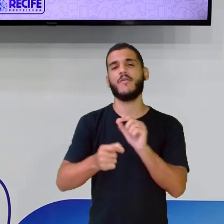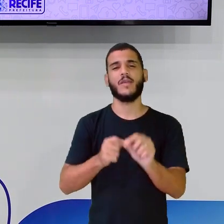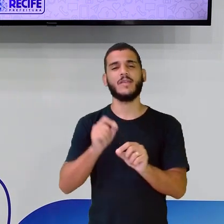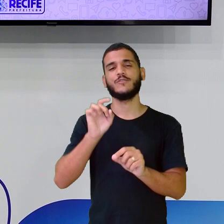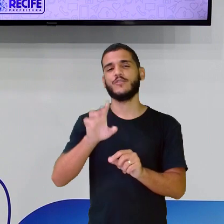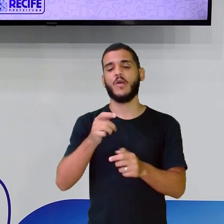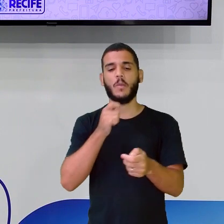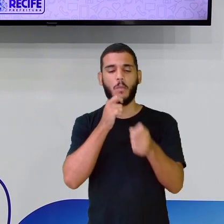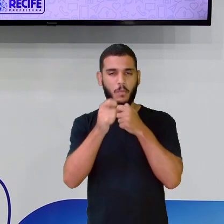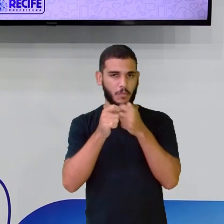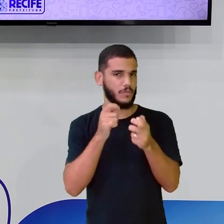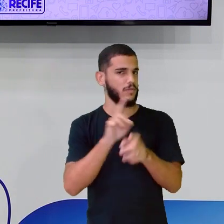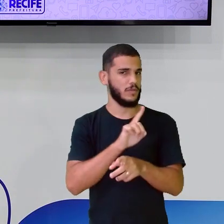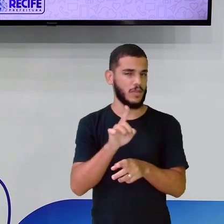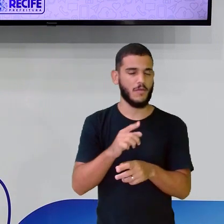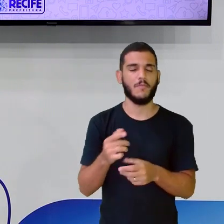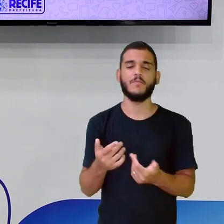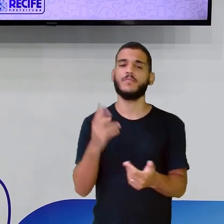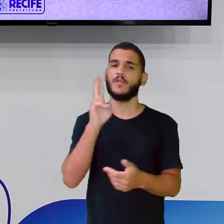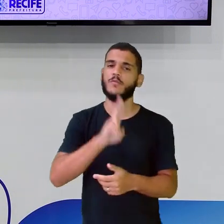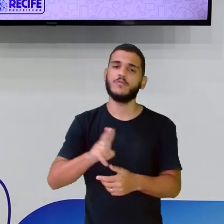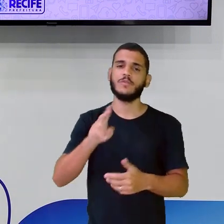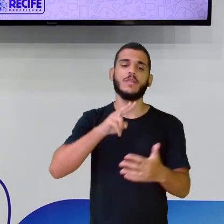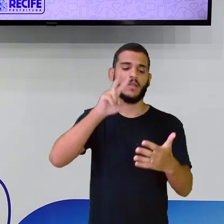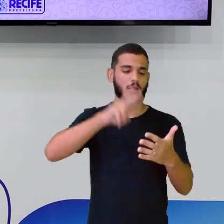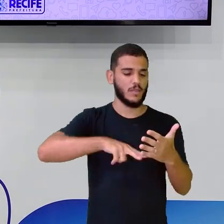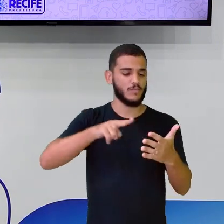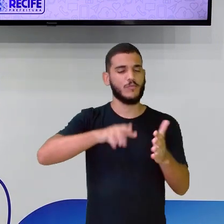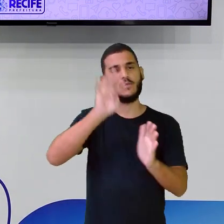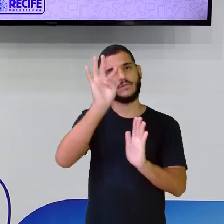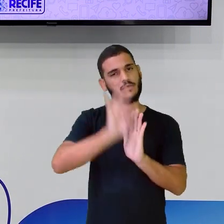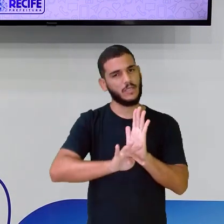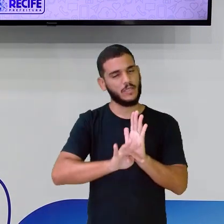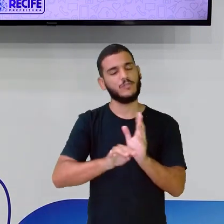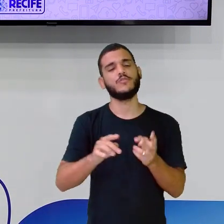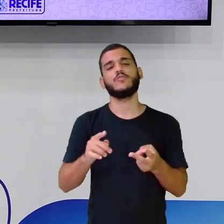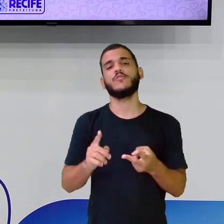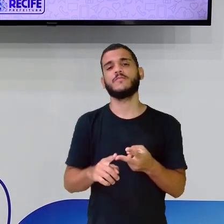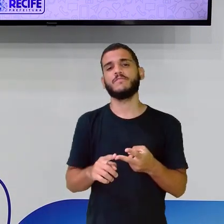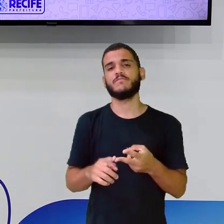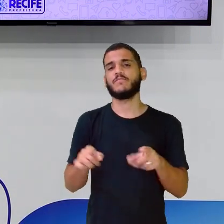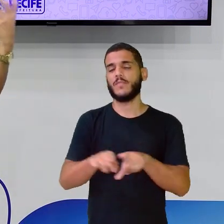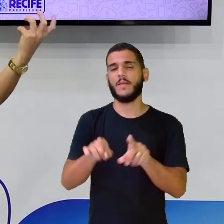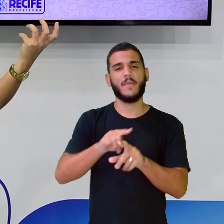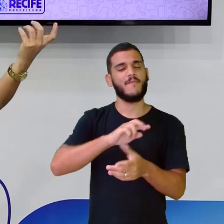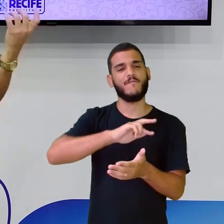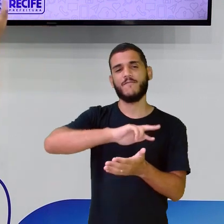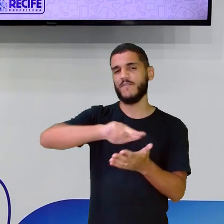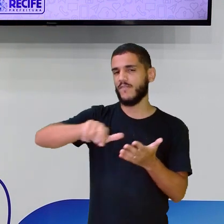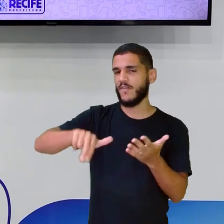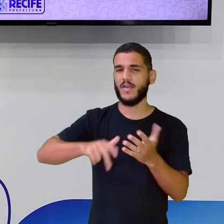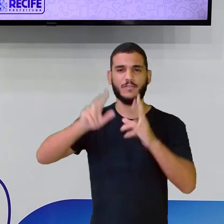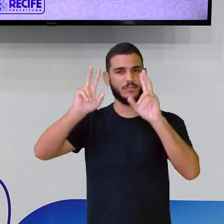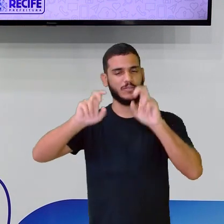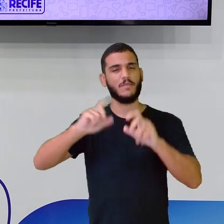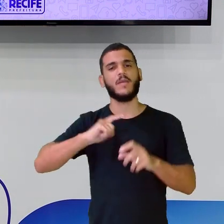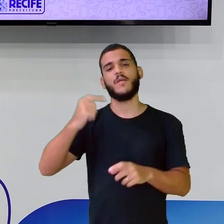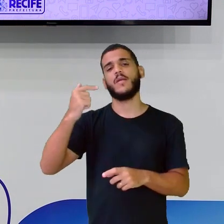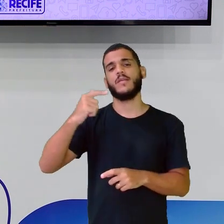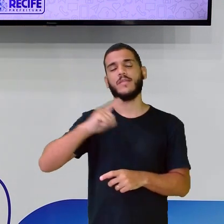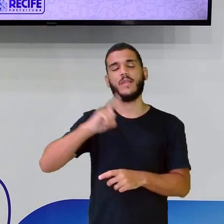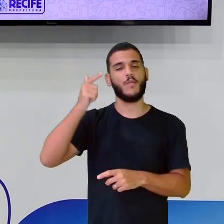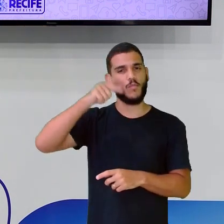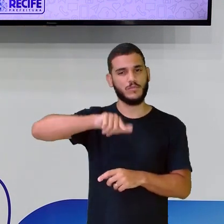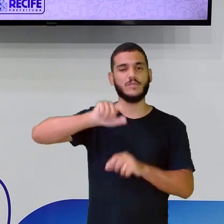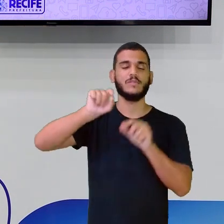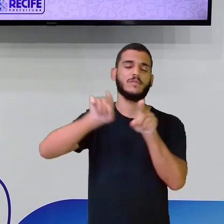com entrevista. A partir de leituras de texto, a partir de leituras de várias temáticas, eu consigo também fazer